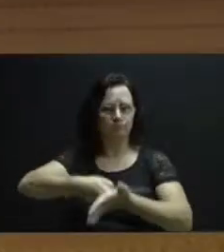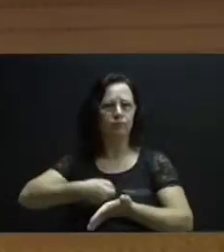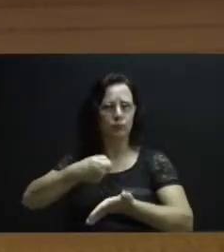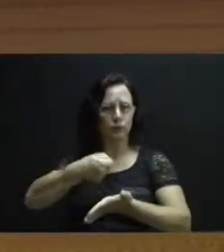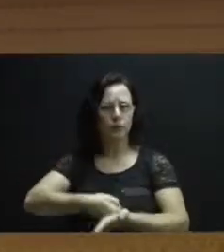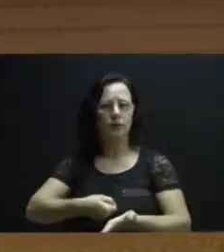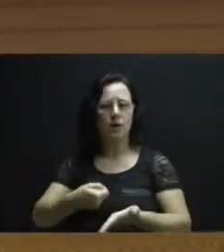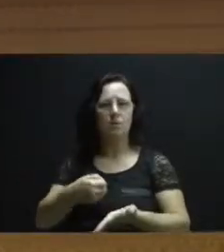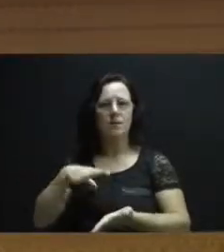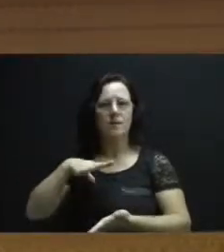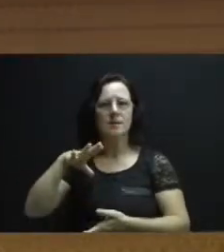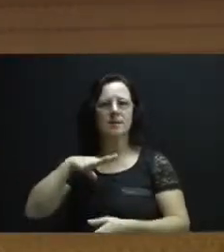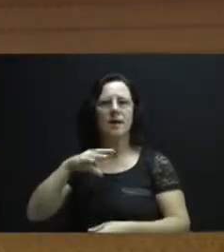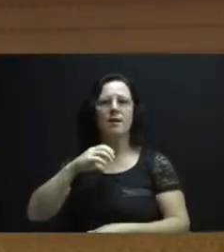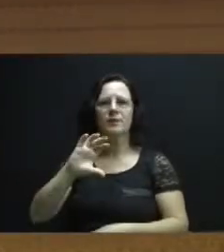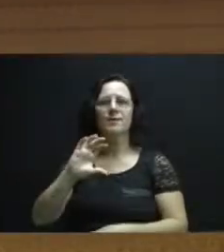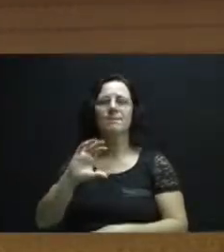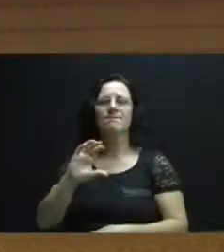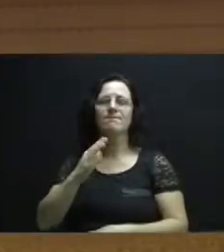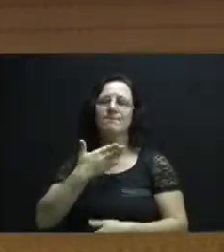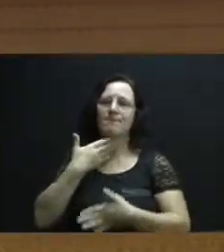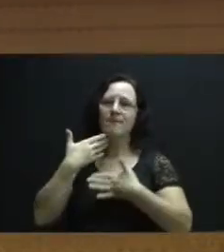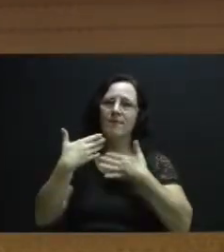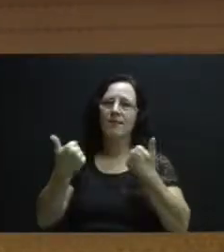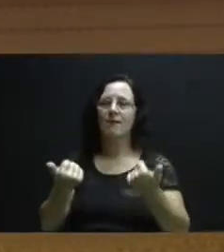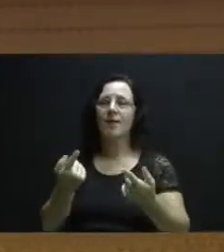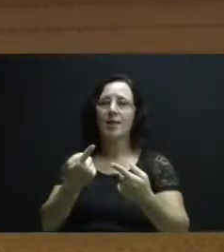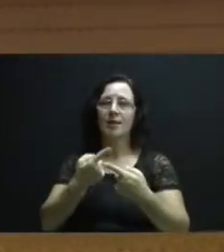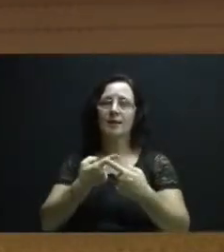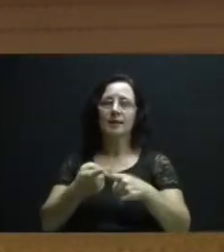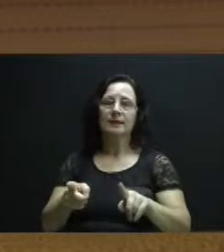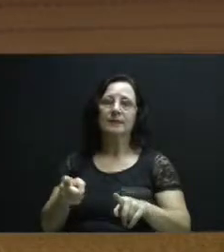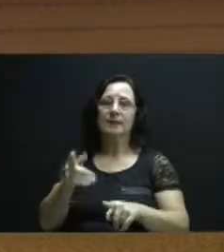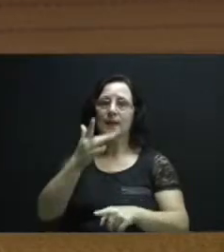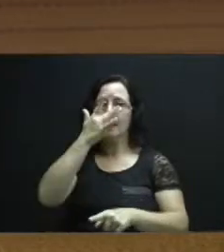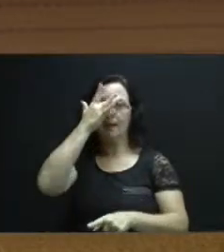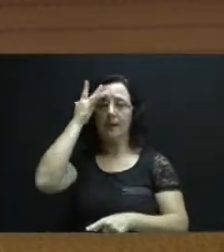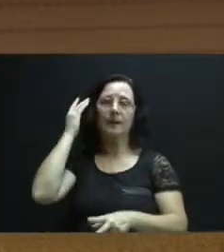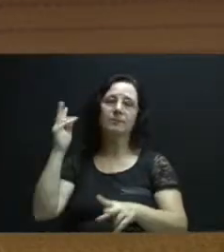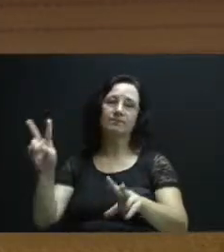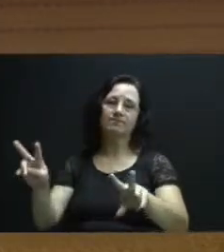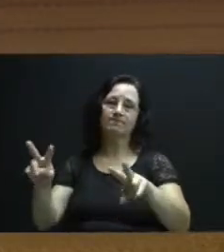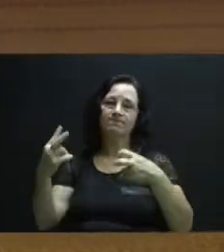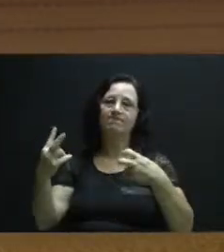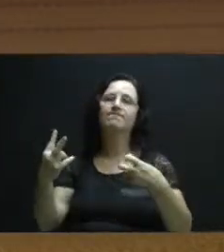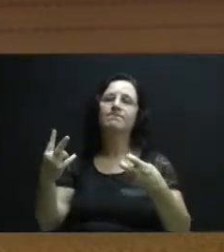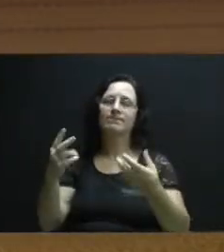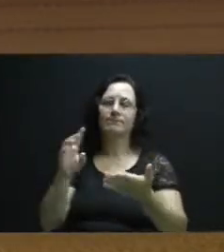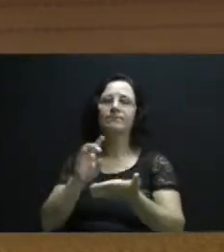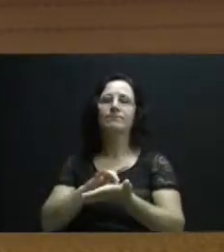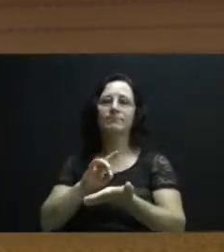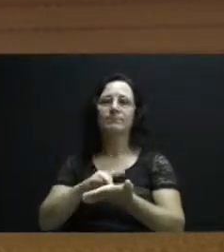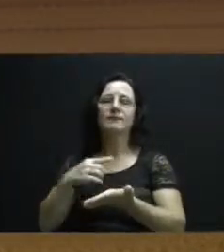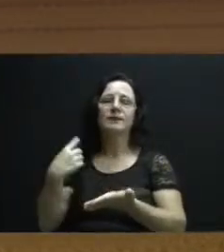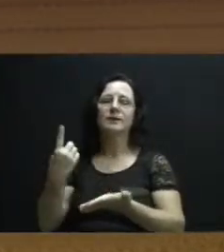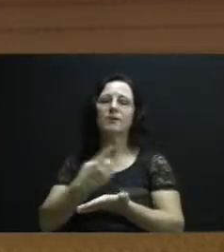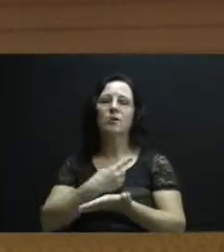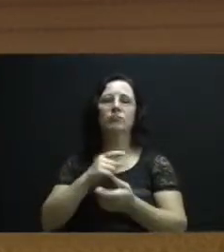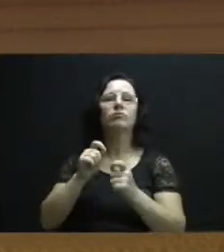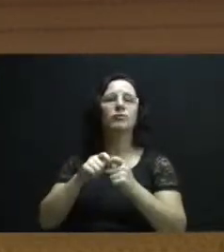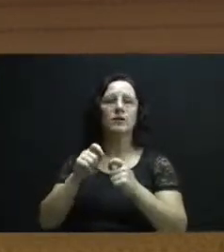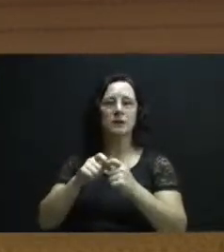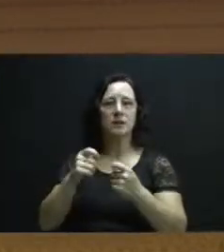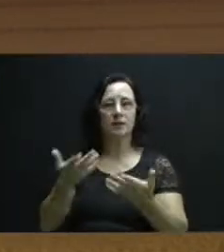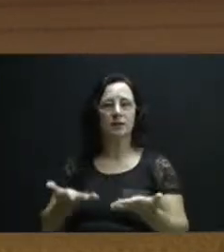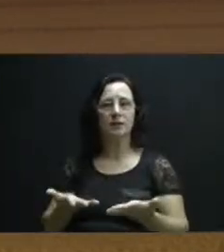processo o projeto de lei número 60 barra 2008 o vereador rafael de souza avelar que autoriza o poder público municipal por intermédio